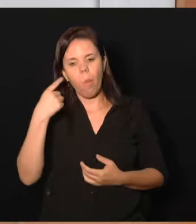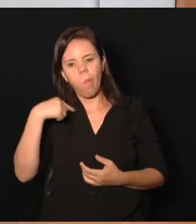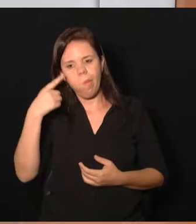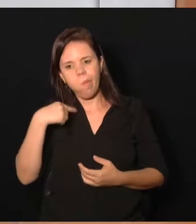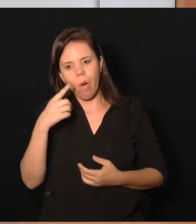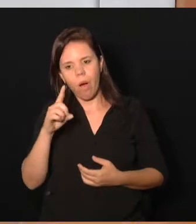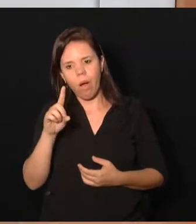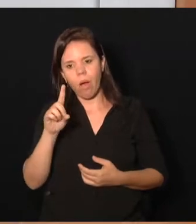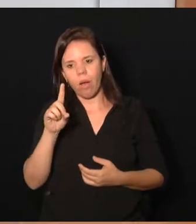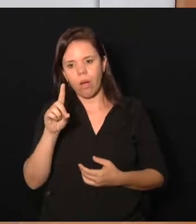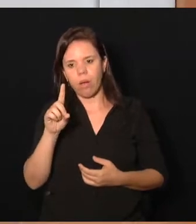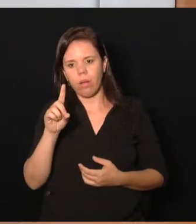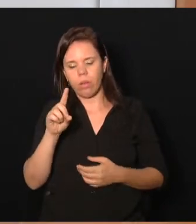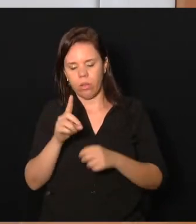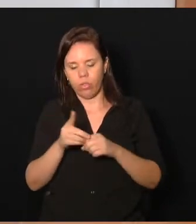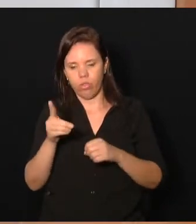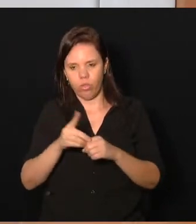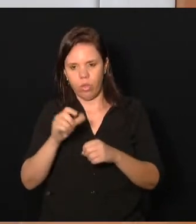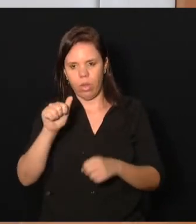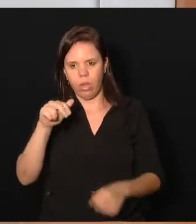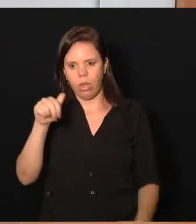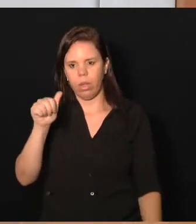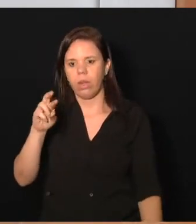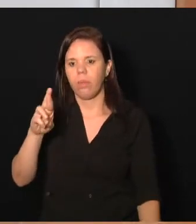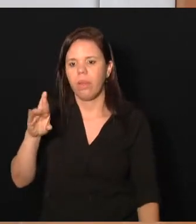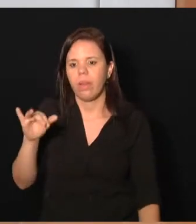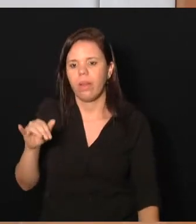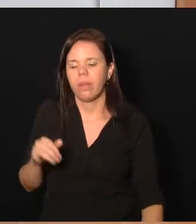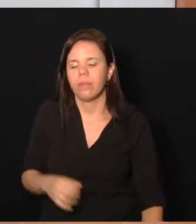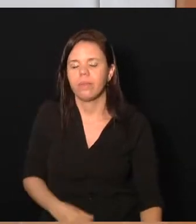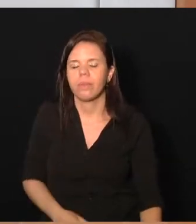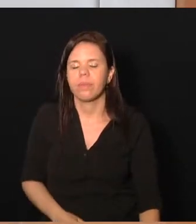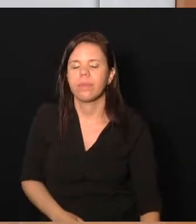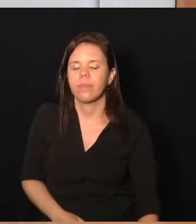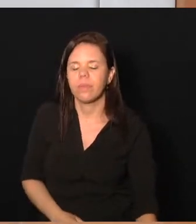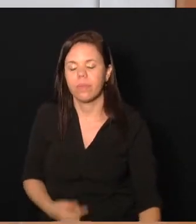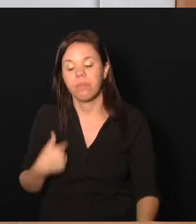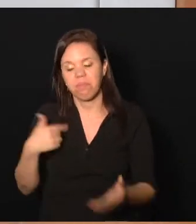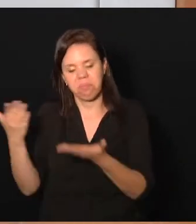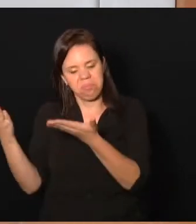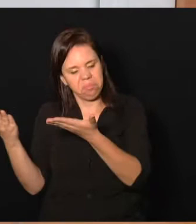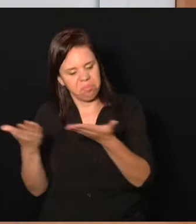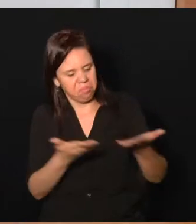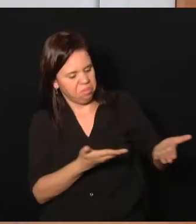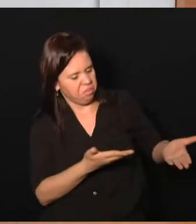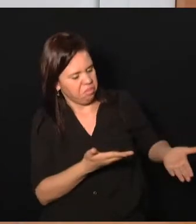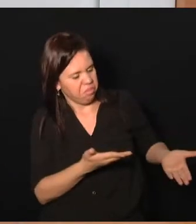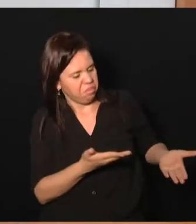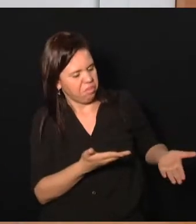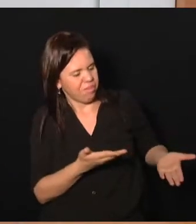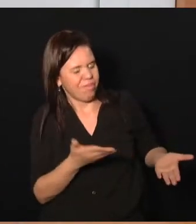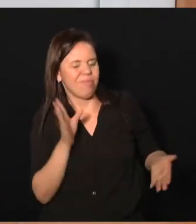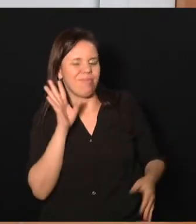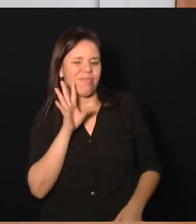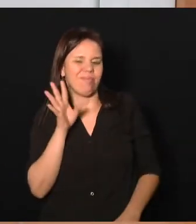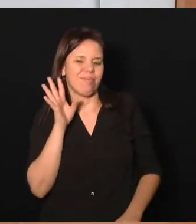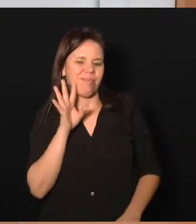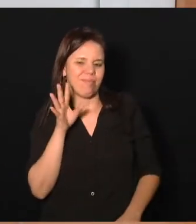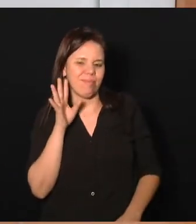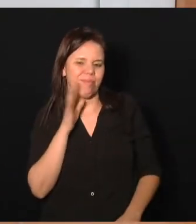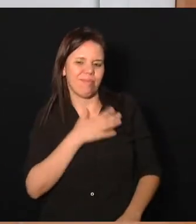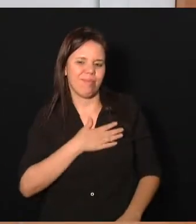Ana Maria Francisco dos Santos Thanos, e nos receberam com uma simpatia. E eu